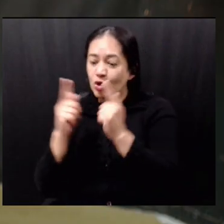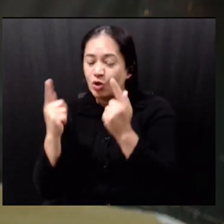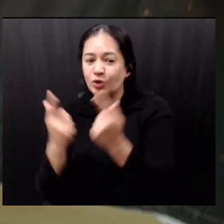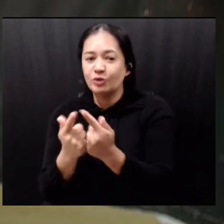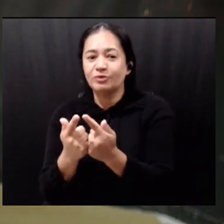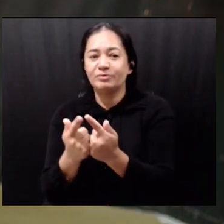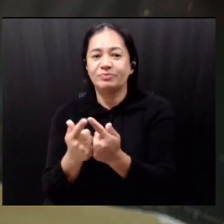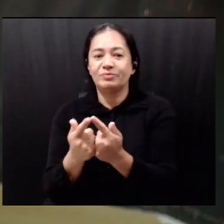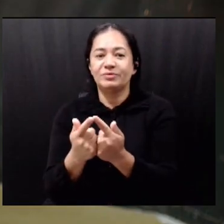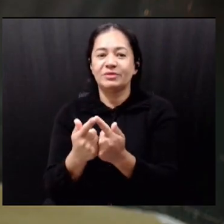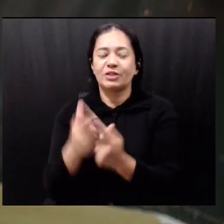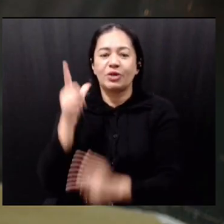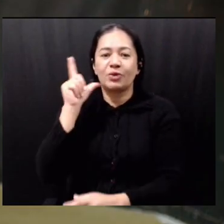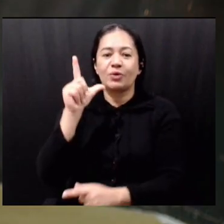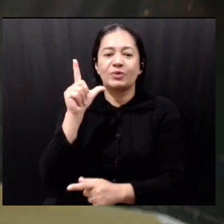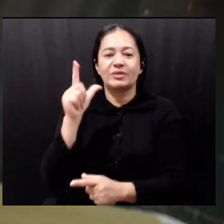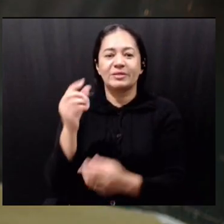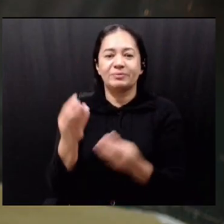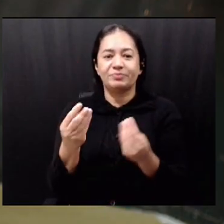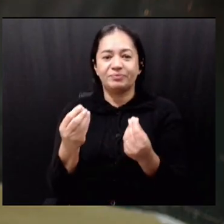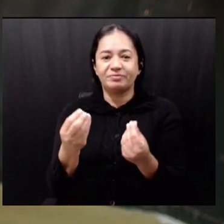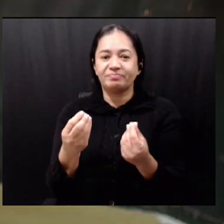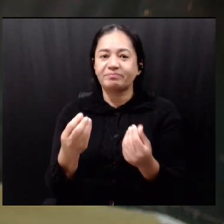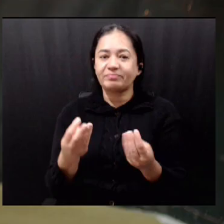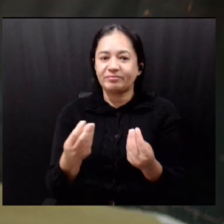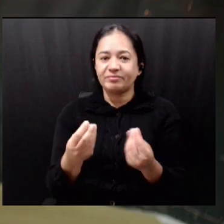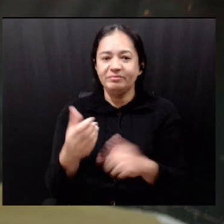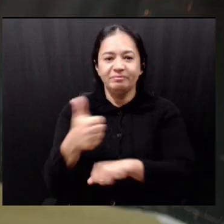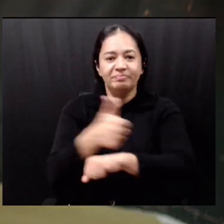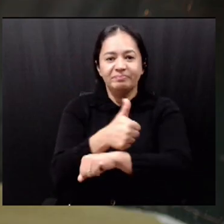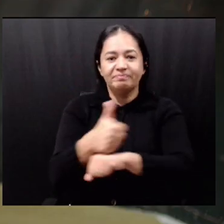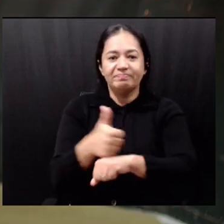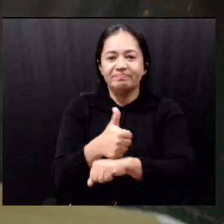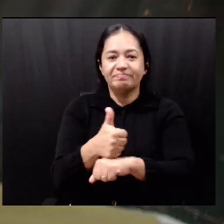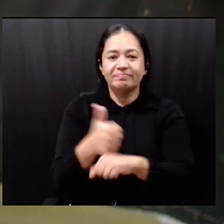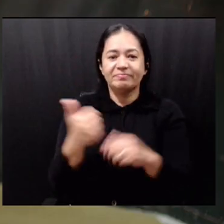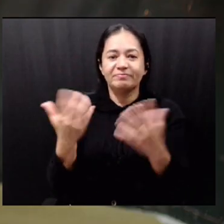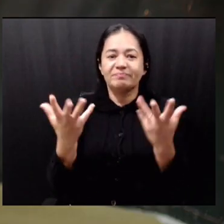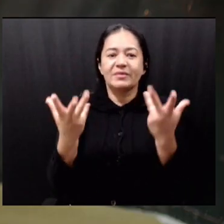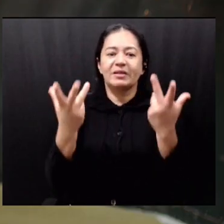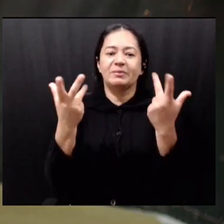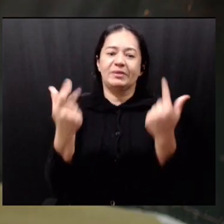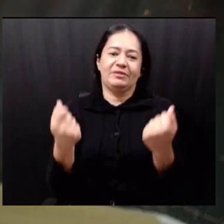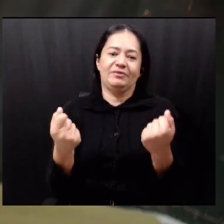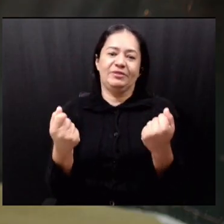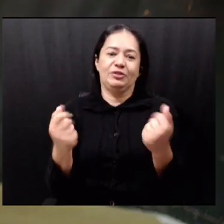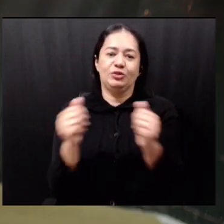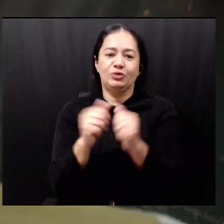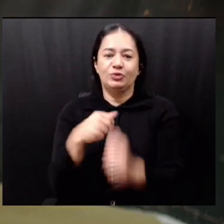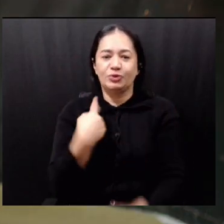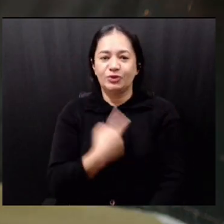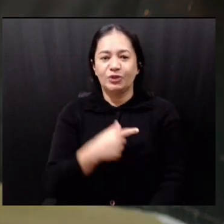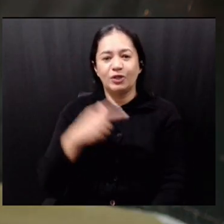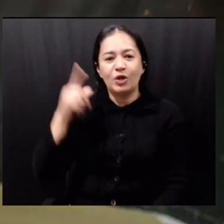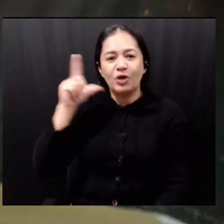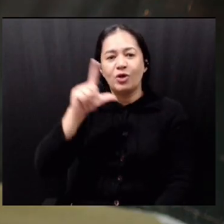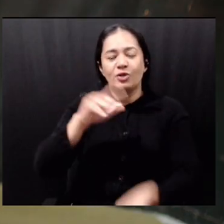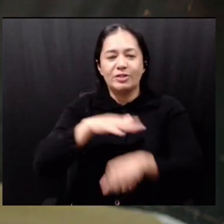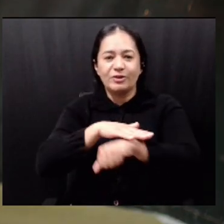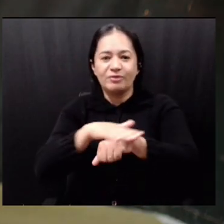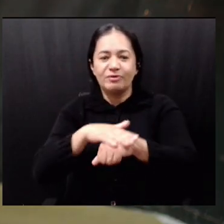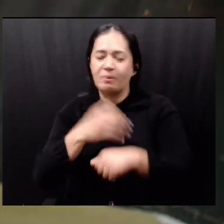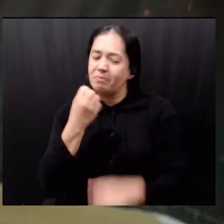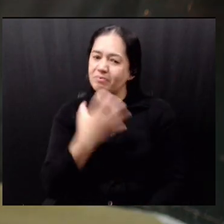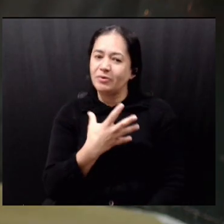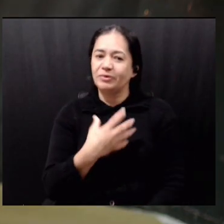consegue trazer, olha, profissionais magníficos aqui pra gente poder conversar, isso é bom demais, né? Então, toda a